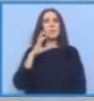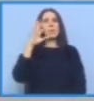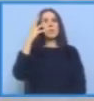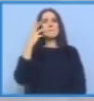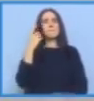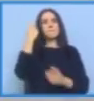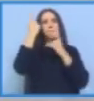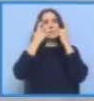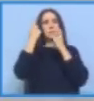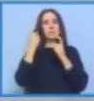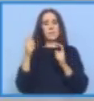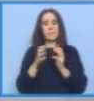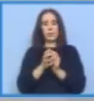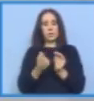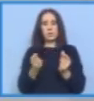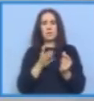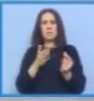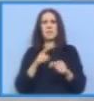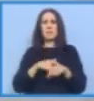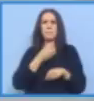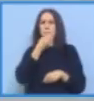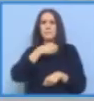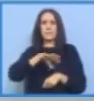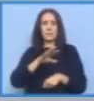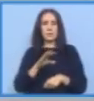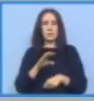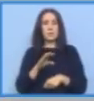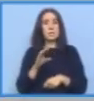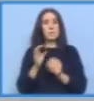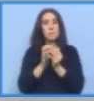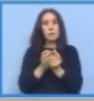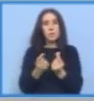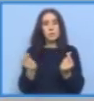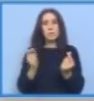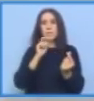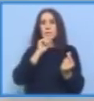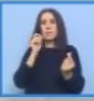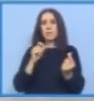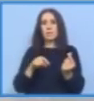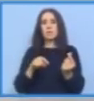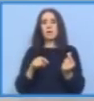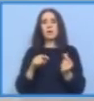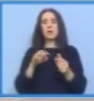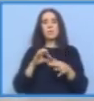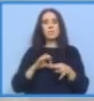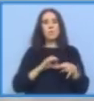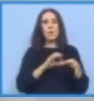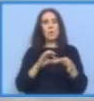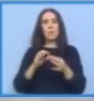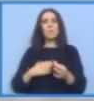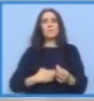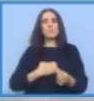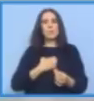pensar que o tempo da oração é uma perca de tempo. E é a oração que é capaz de dar harmonia,